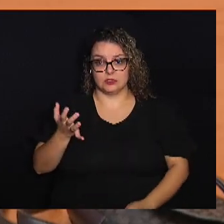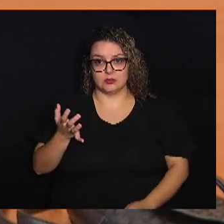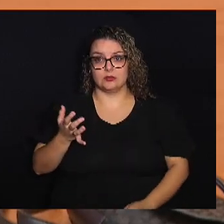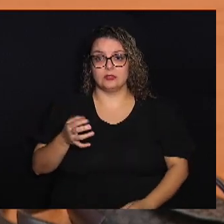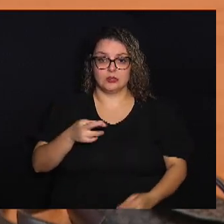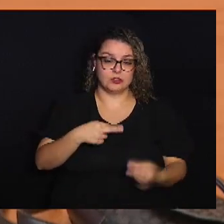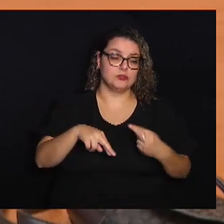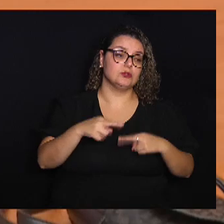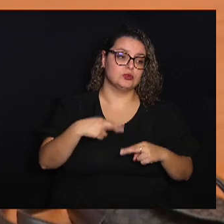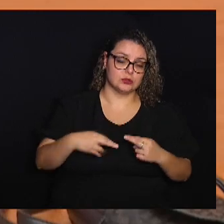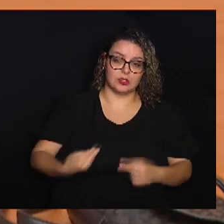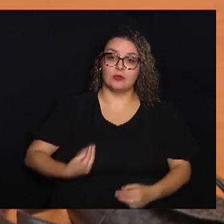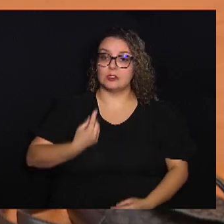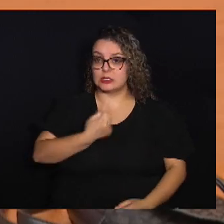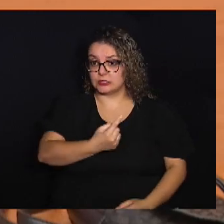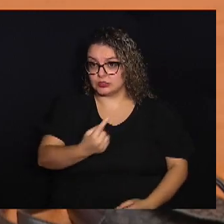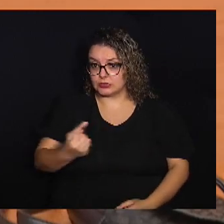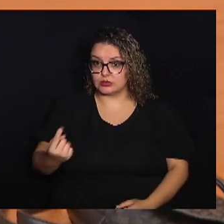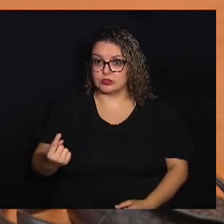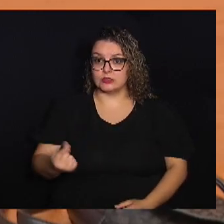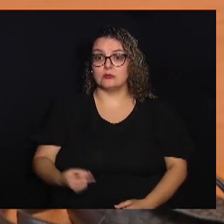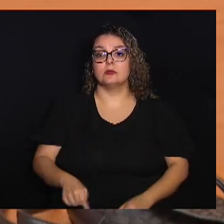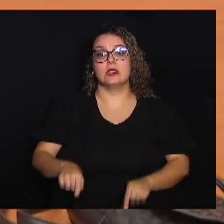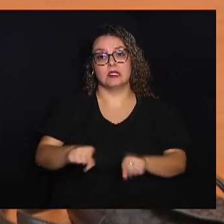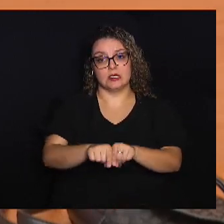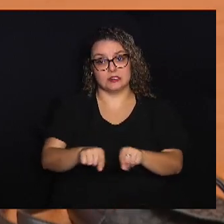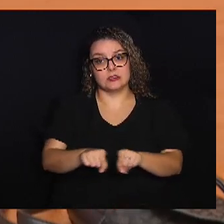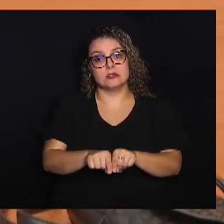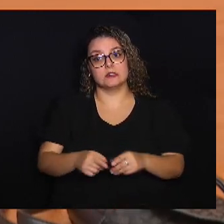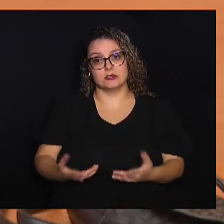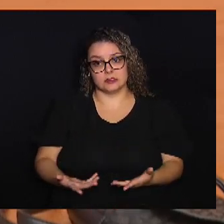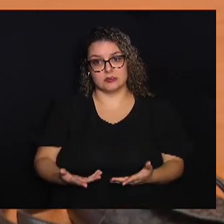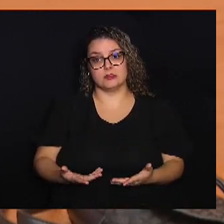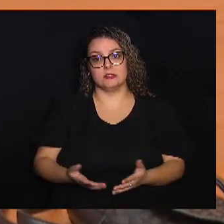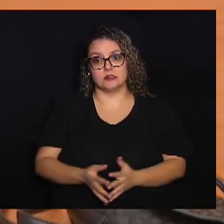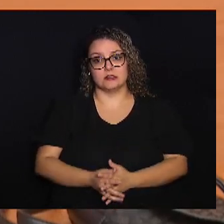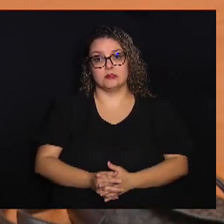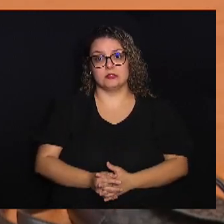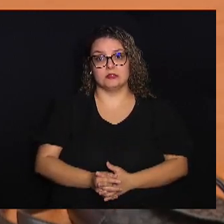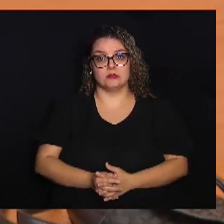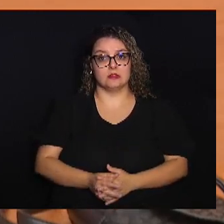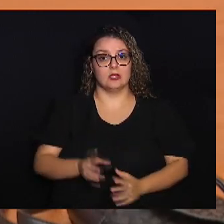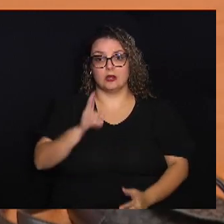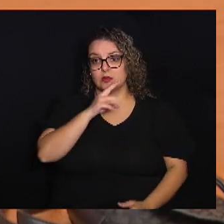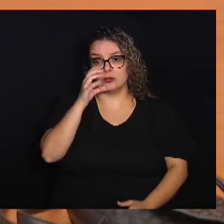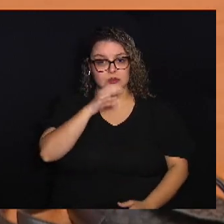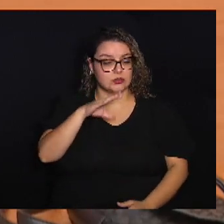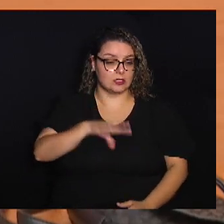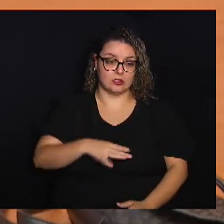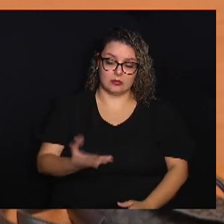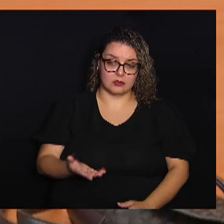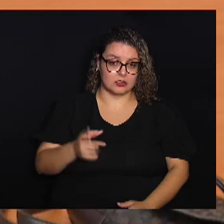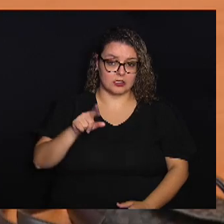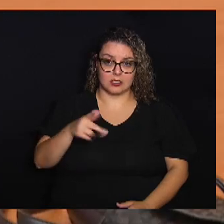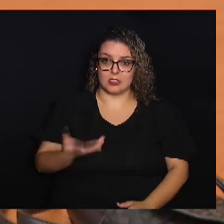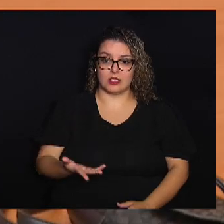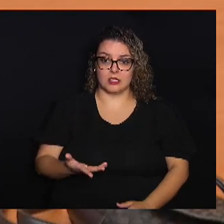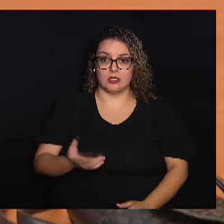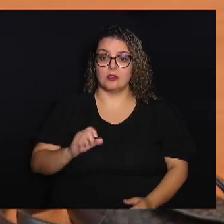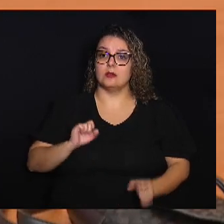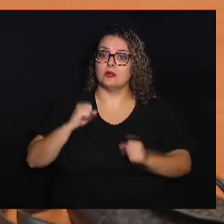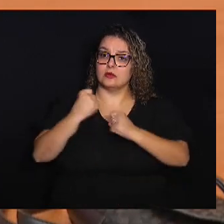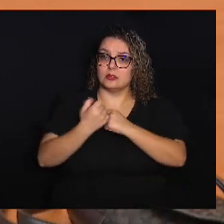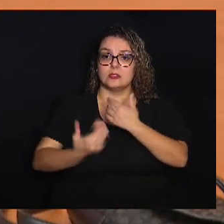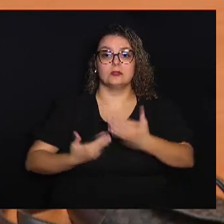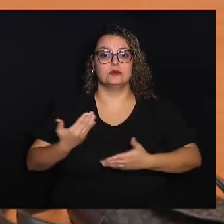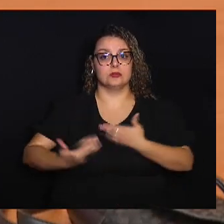respeito à vida de cada um de vocês, mas diz respeito também a uma questão urgente na cidade, que é a defesa dos